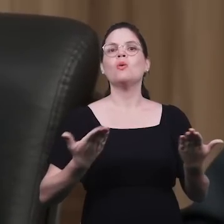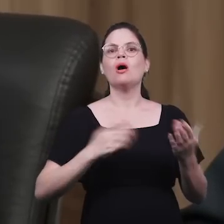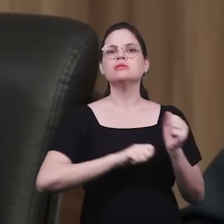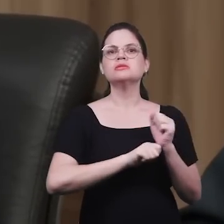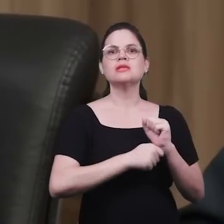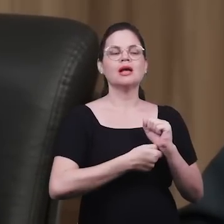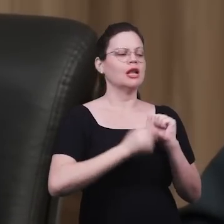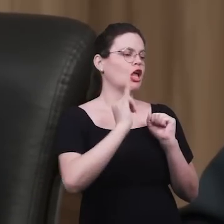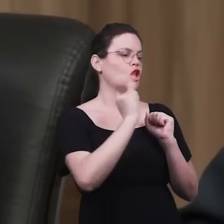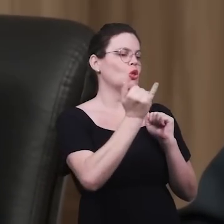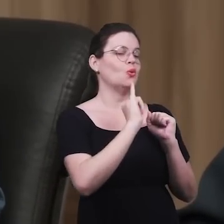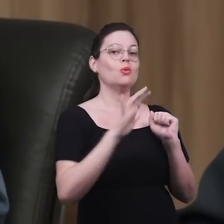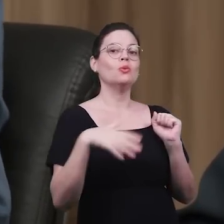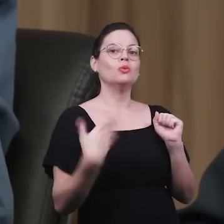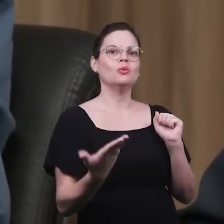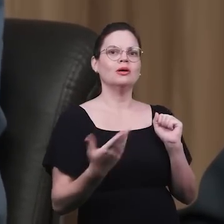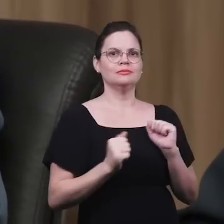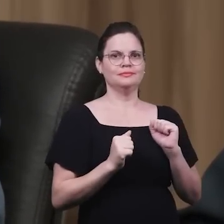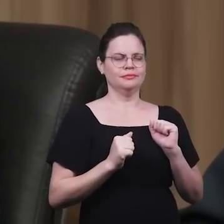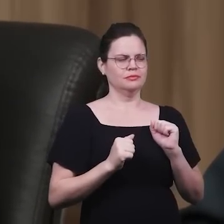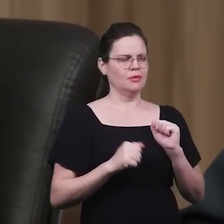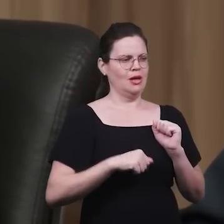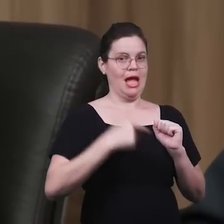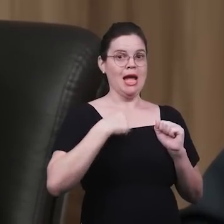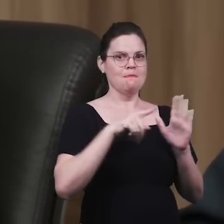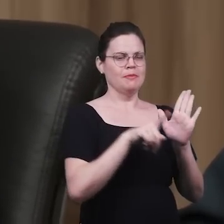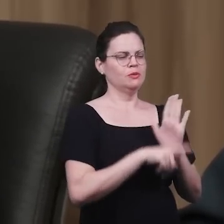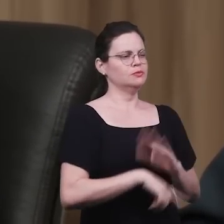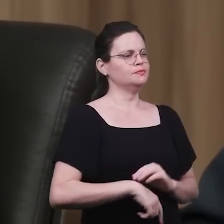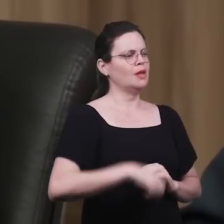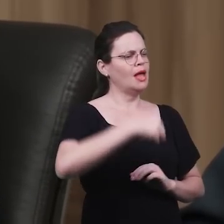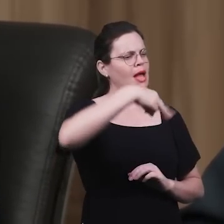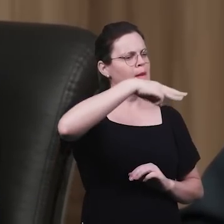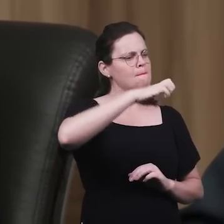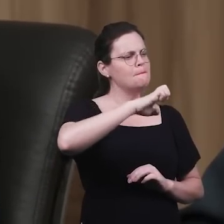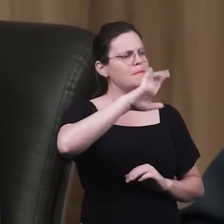era o enigma de Sansão? Que coisa a mais doce do que o mel?